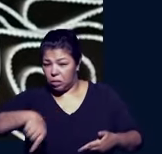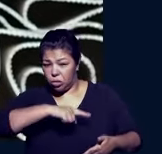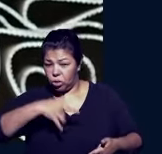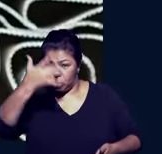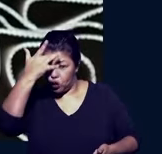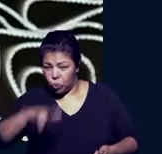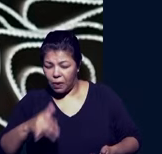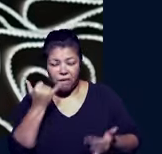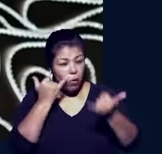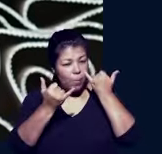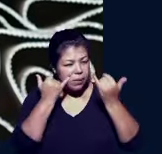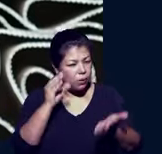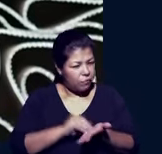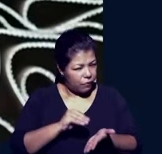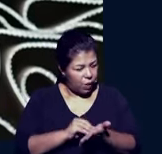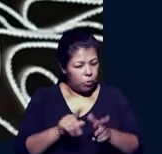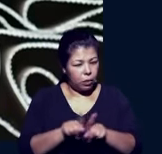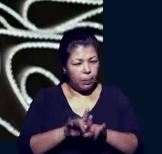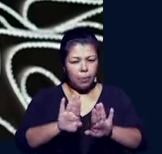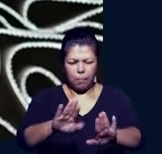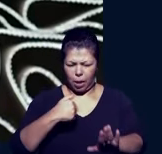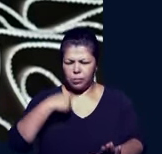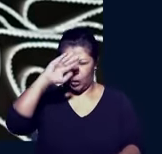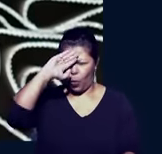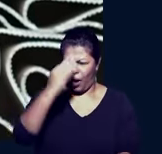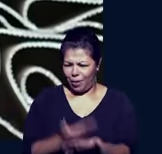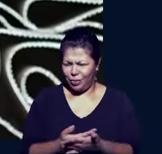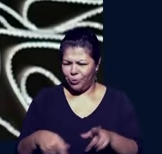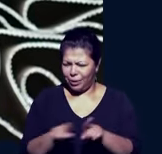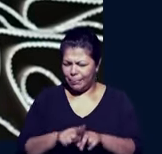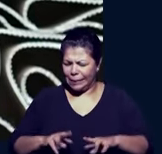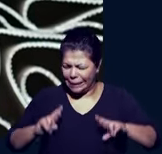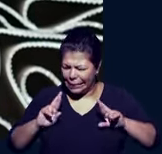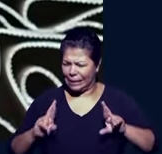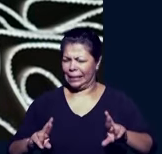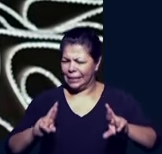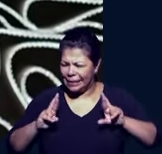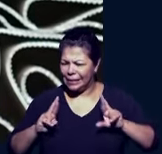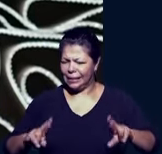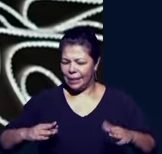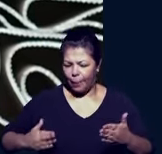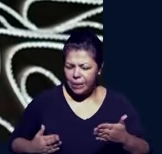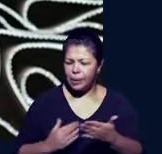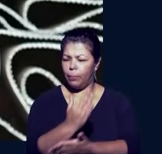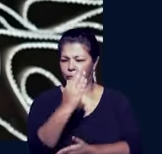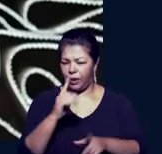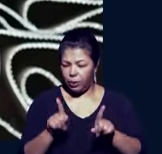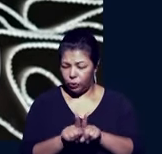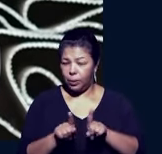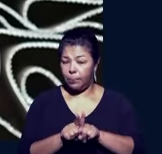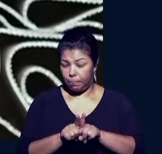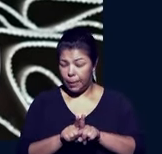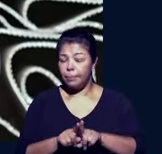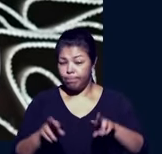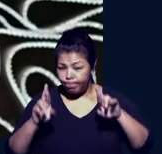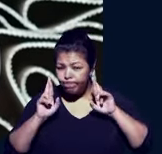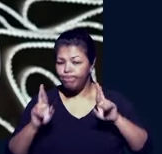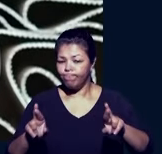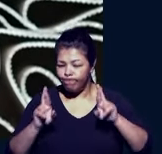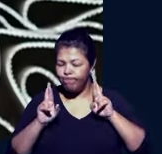informação mas a minha crença que vai ser aprovado acho que a expectativa de ser aprovado é uma expectativa